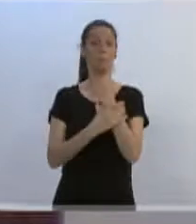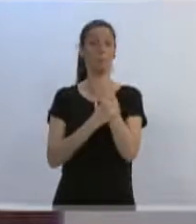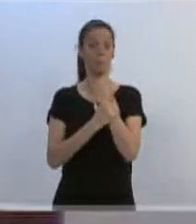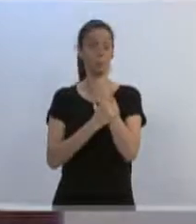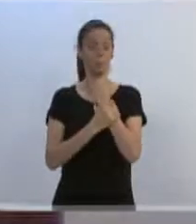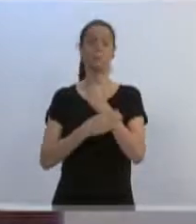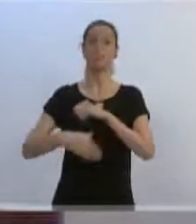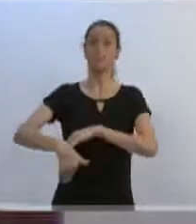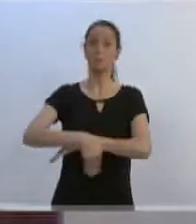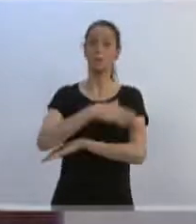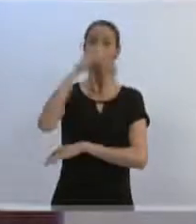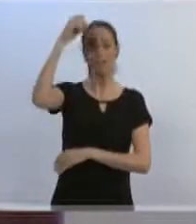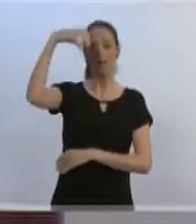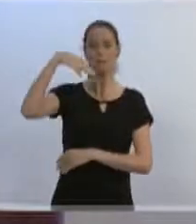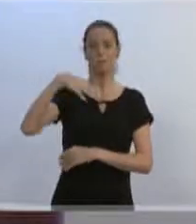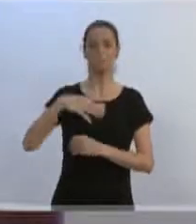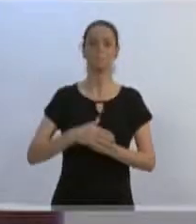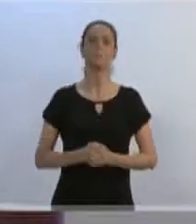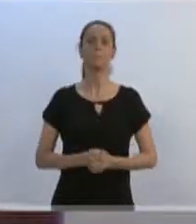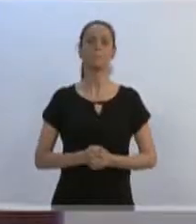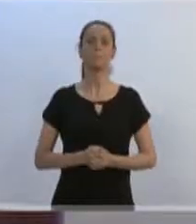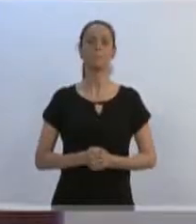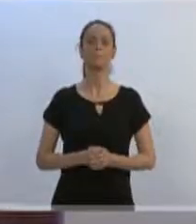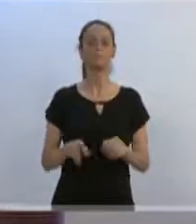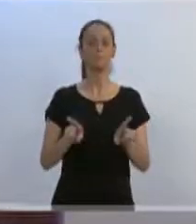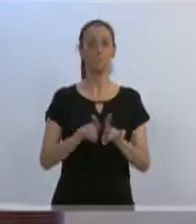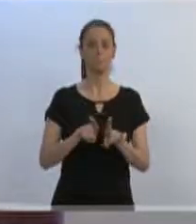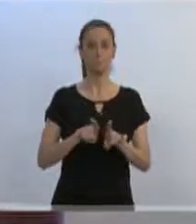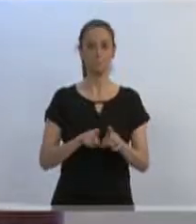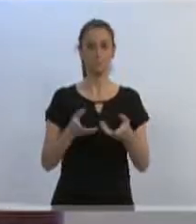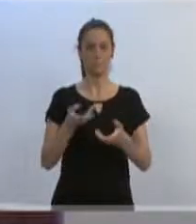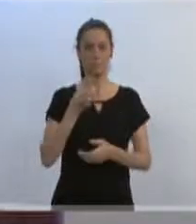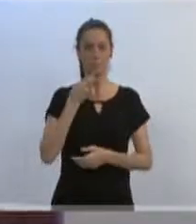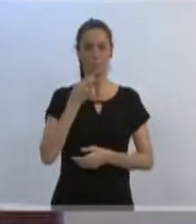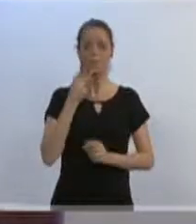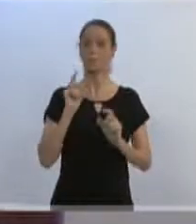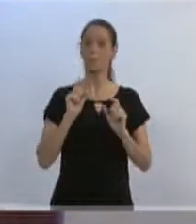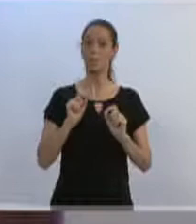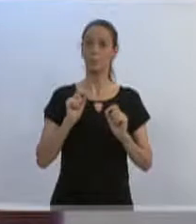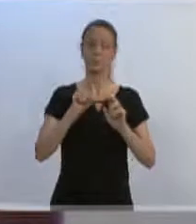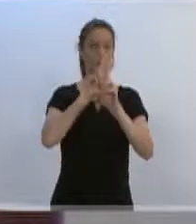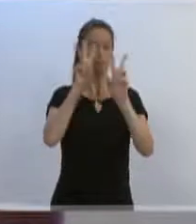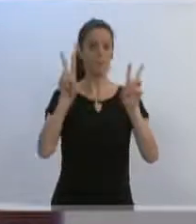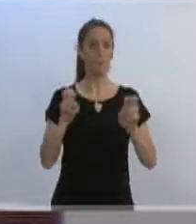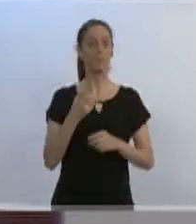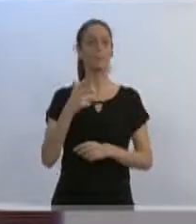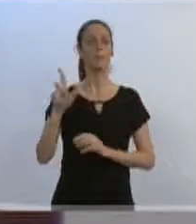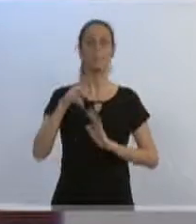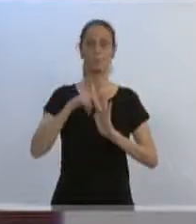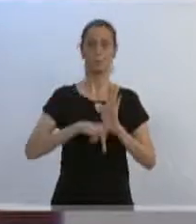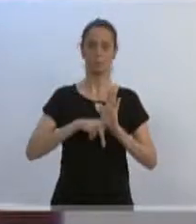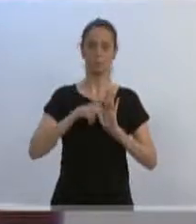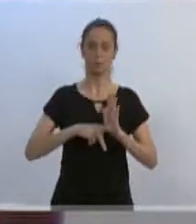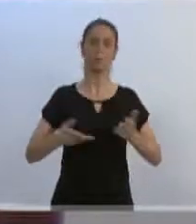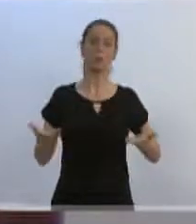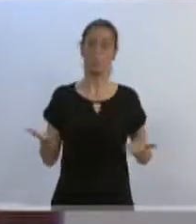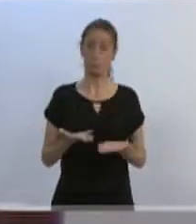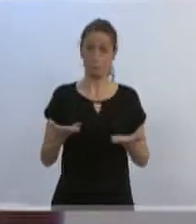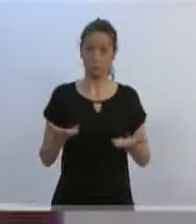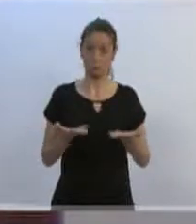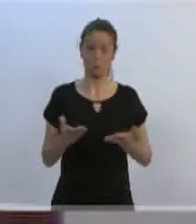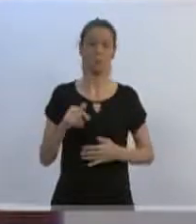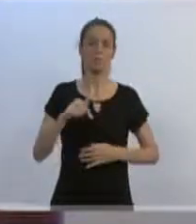naquela comunidade o negócio que queria também falar sobre o outro projeto também estou entrando hoje nesta